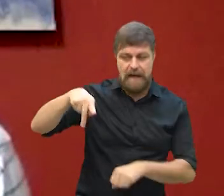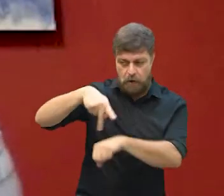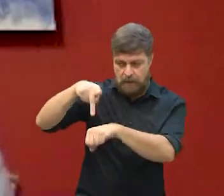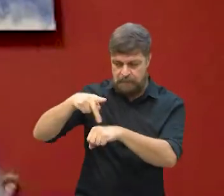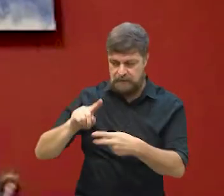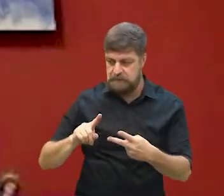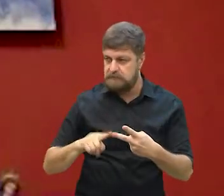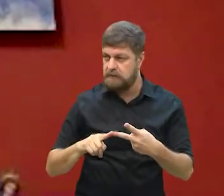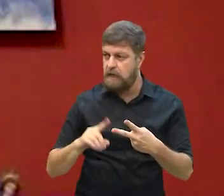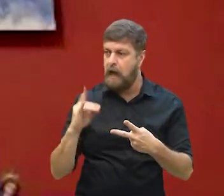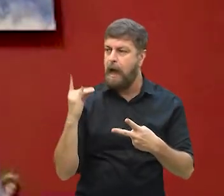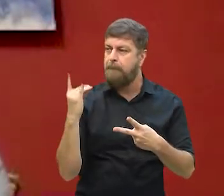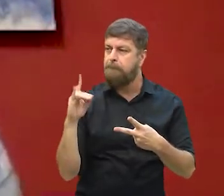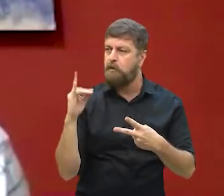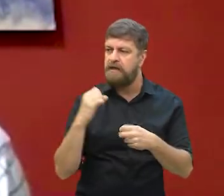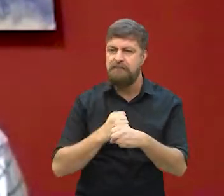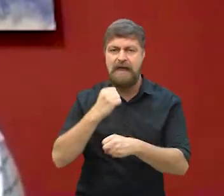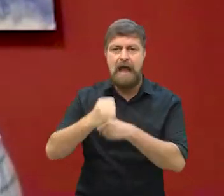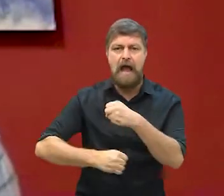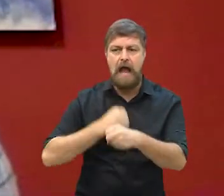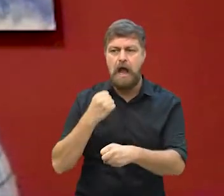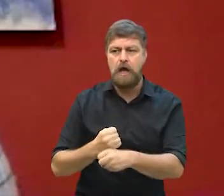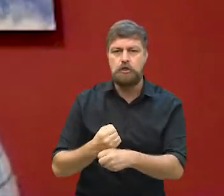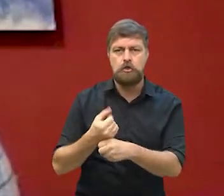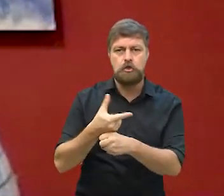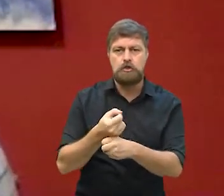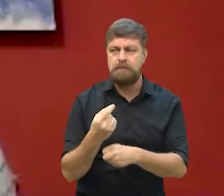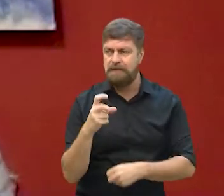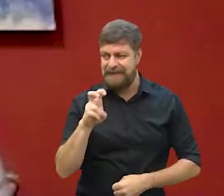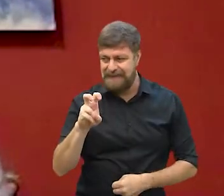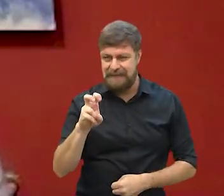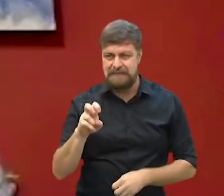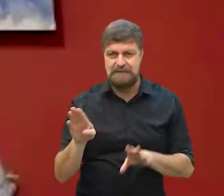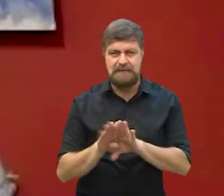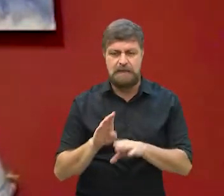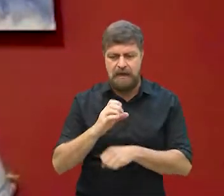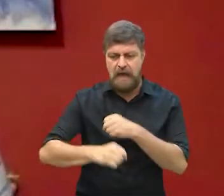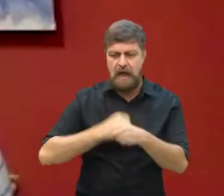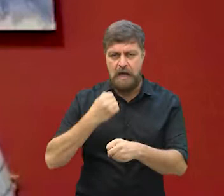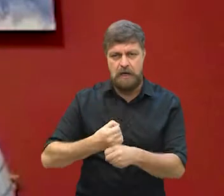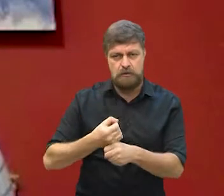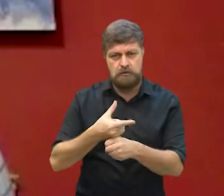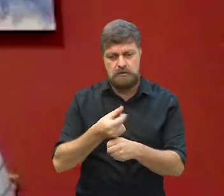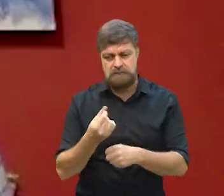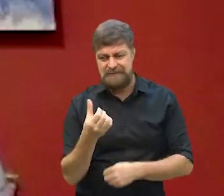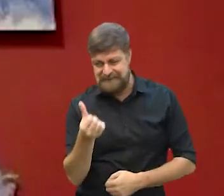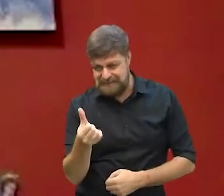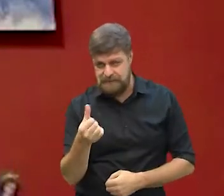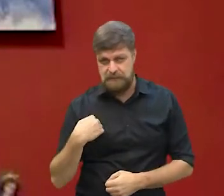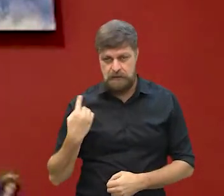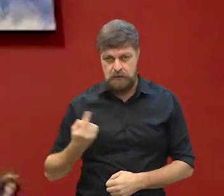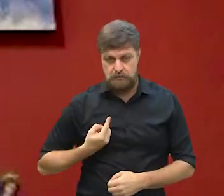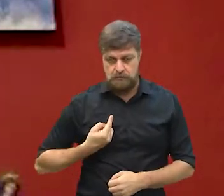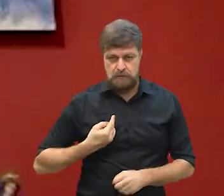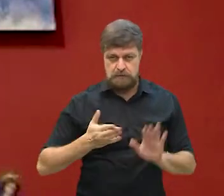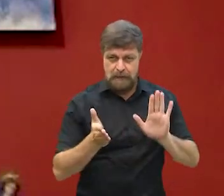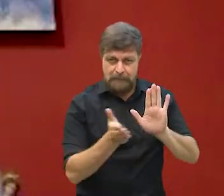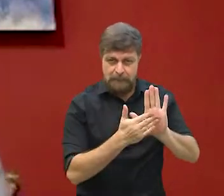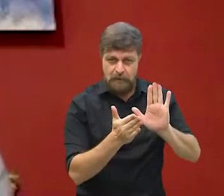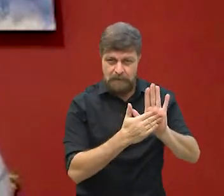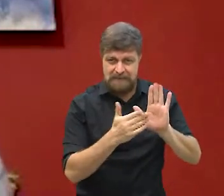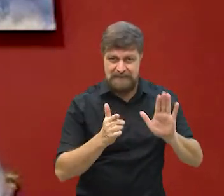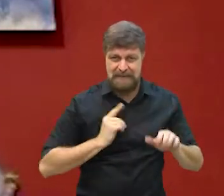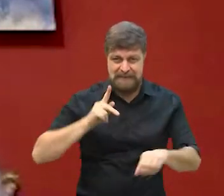Bolívia. Isso foi em 2015 para 2016. E o nosso projeto sempre foi deixar os os principais